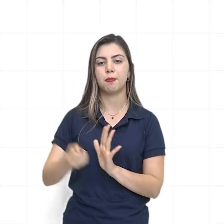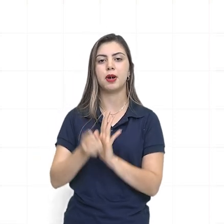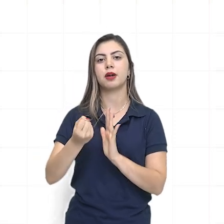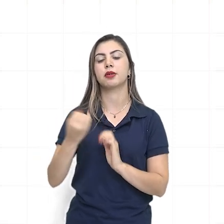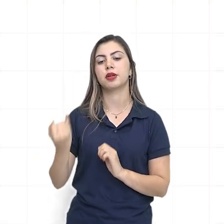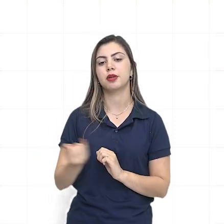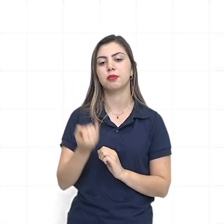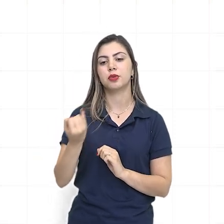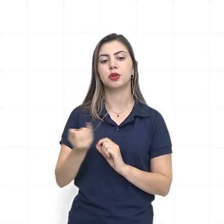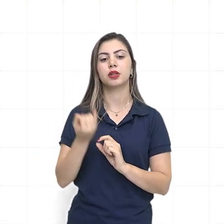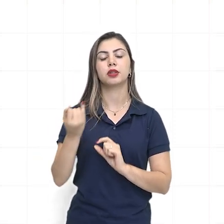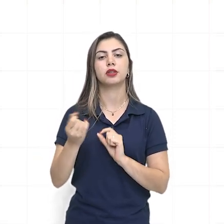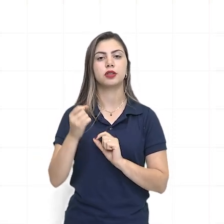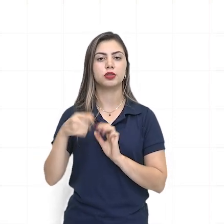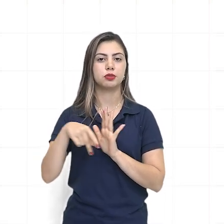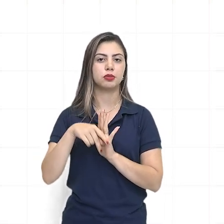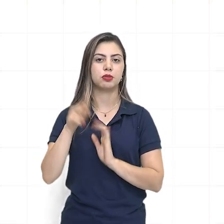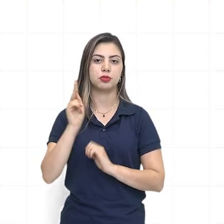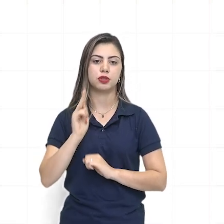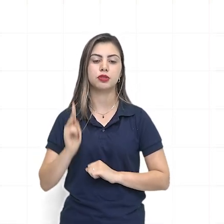início de uma fase